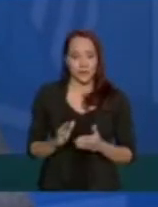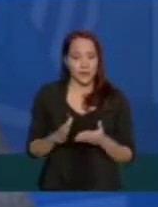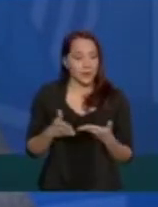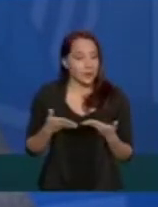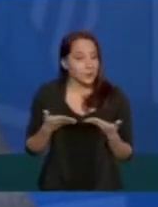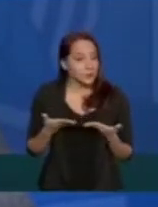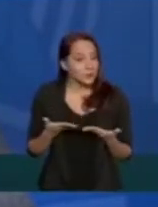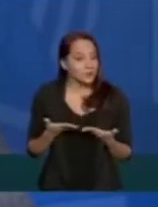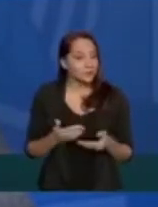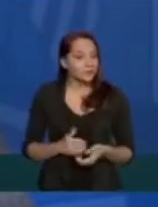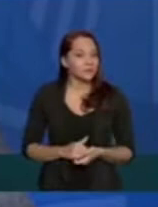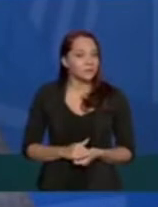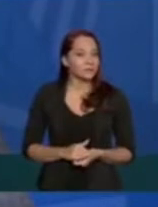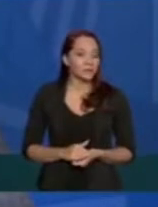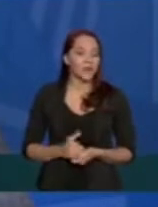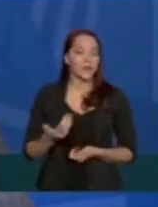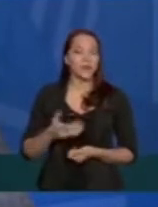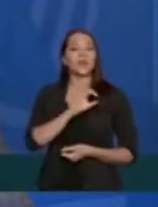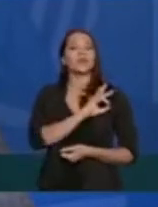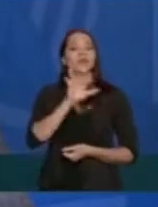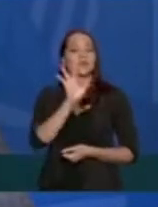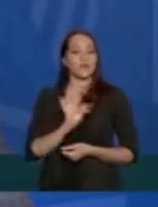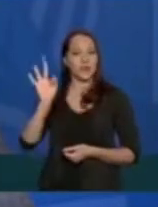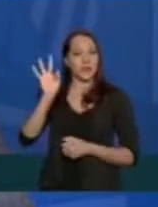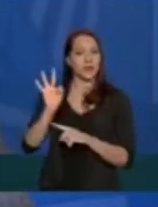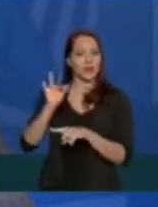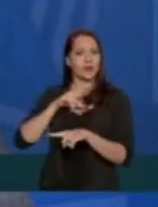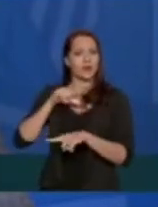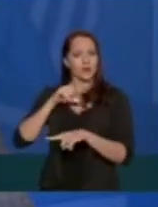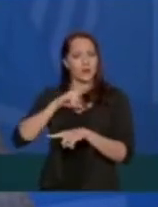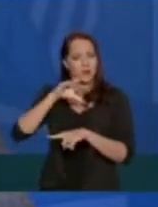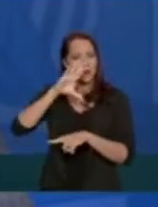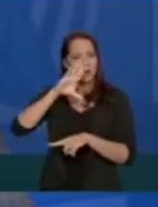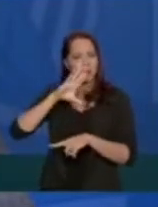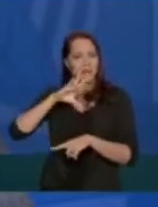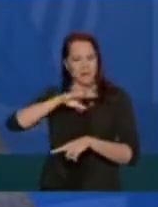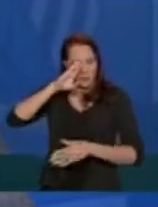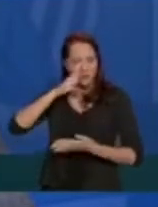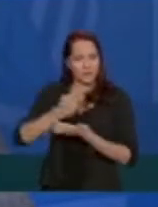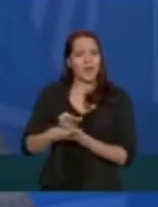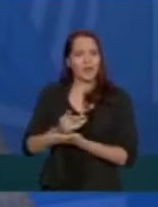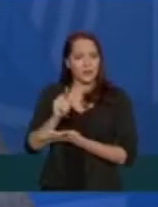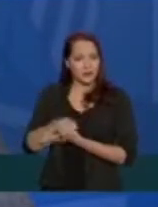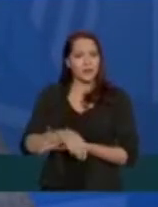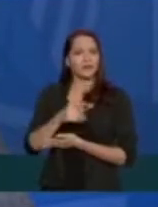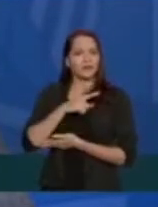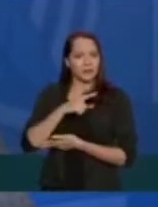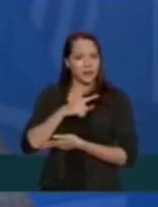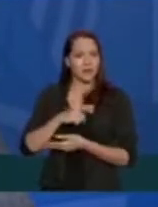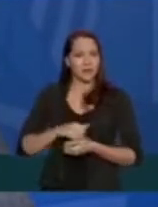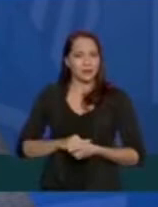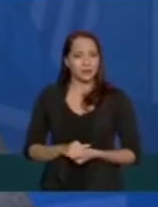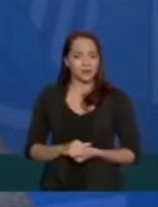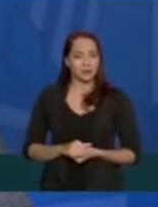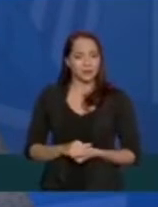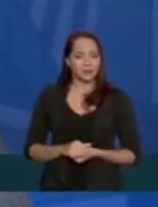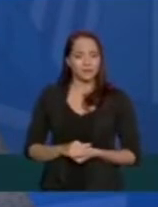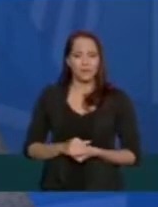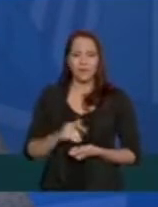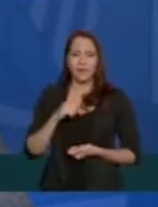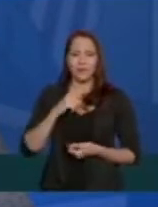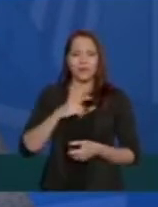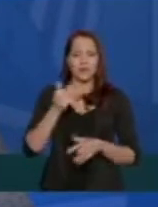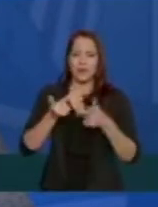Então, a Polícia Federal tem credibilidade, legitimidade, e tem